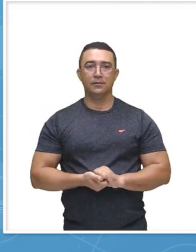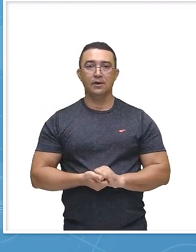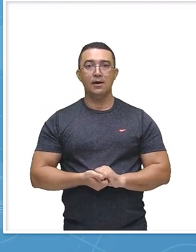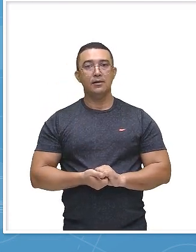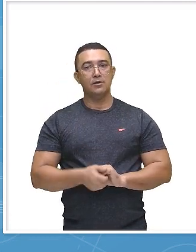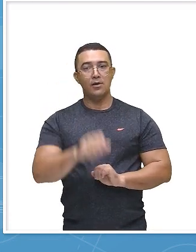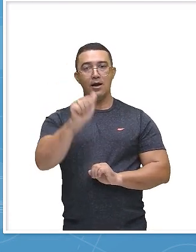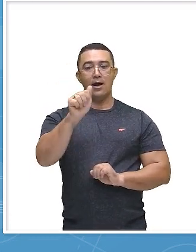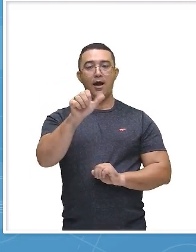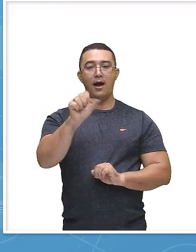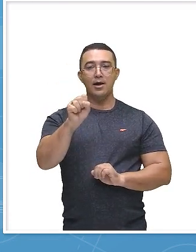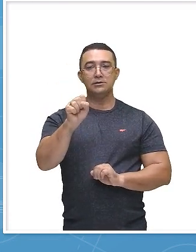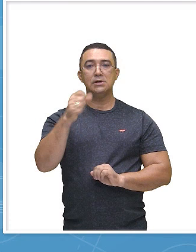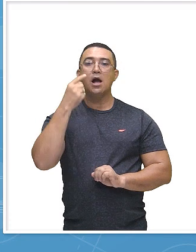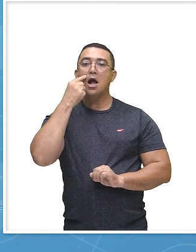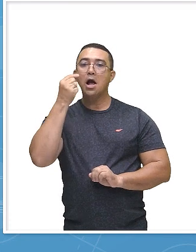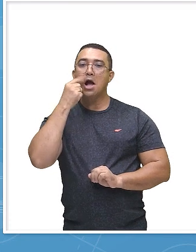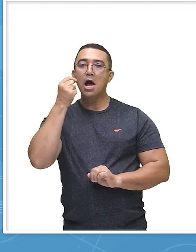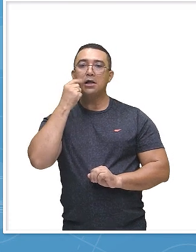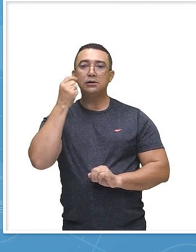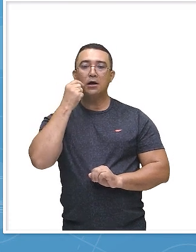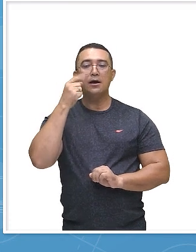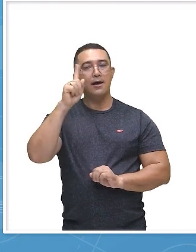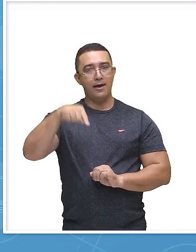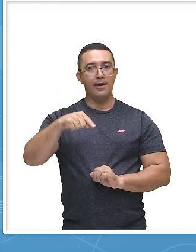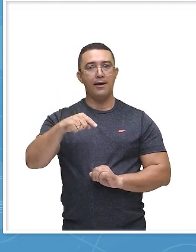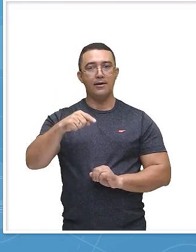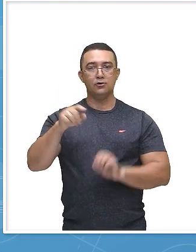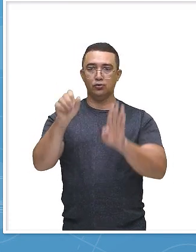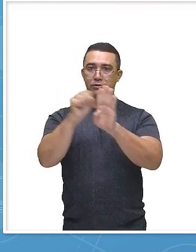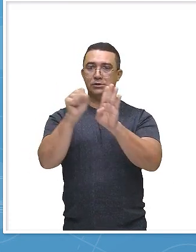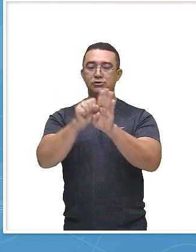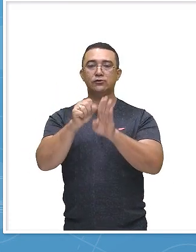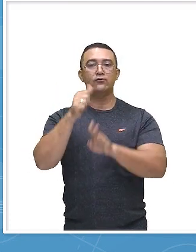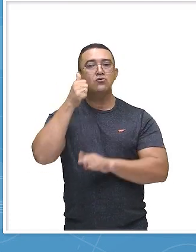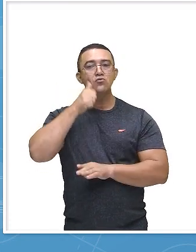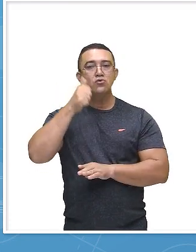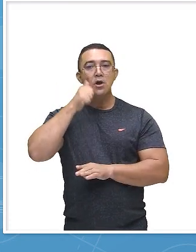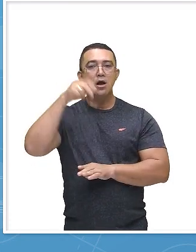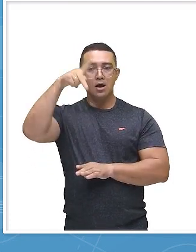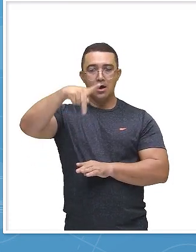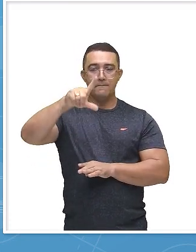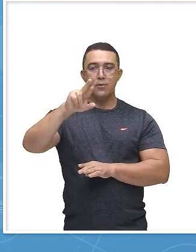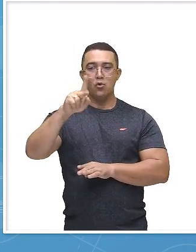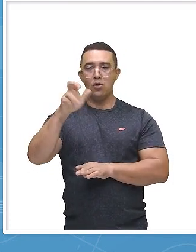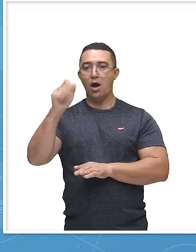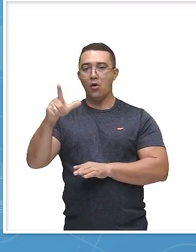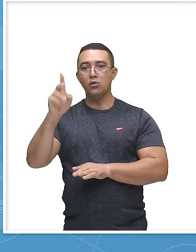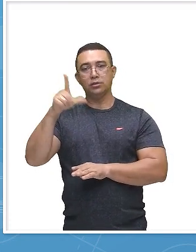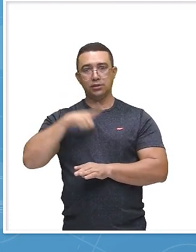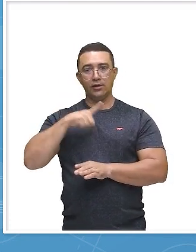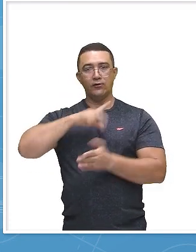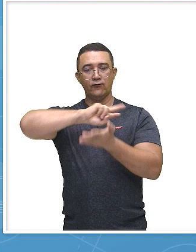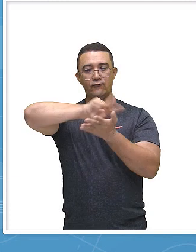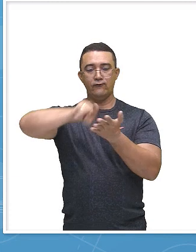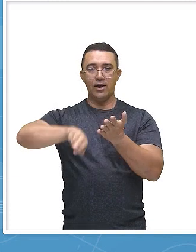gatas, feminino, artigo, apontou que é um substantivo feminino, plural. Eu tenho várias aí. O